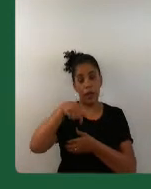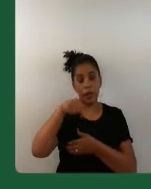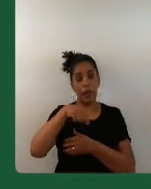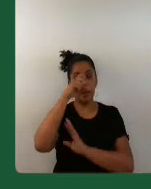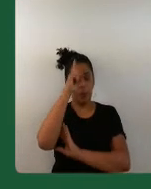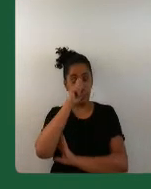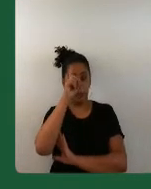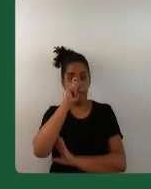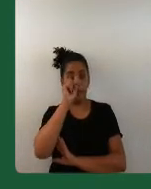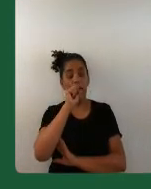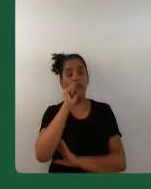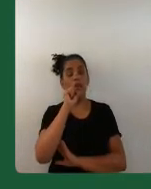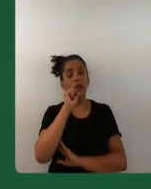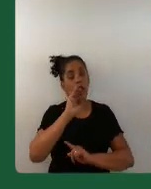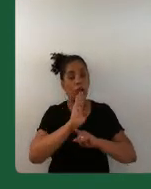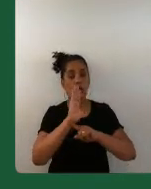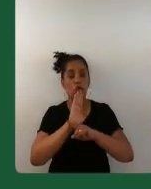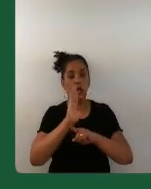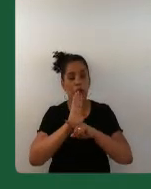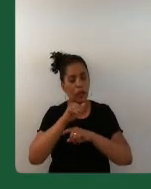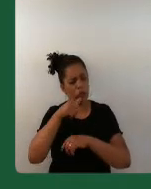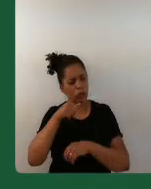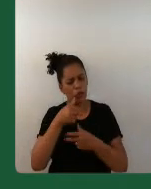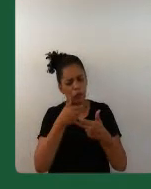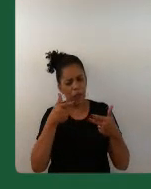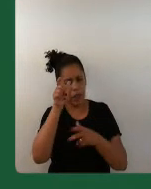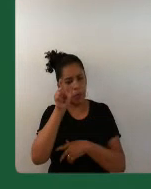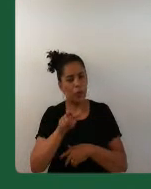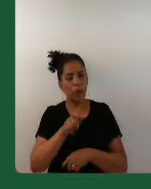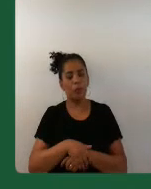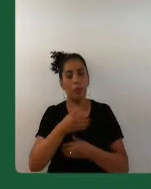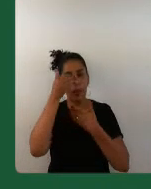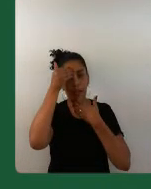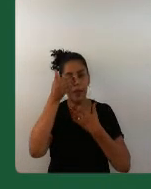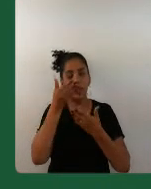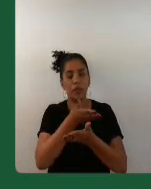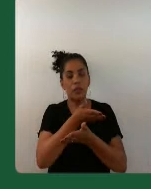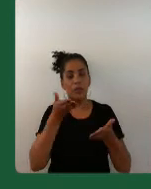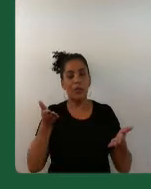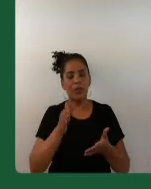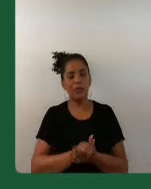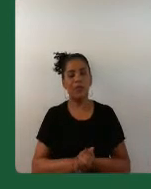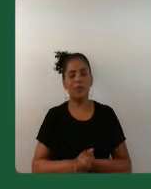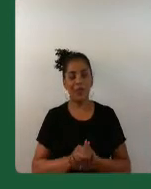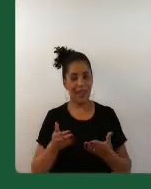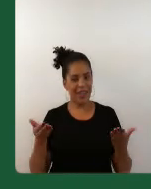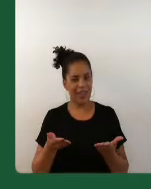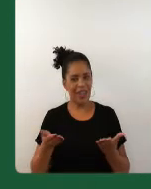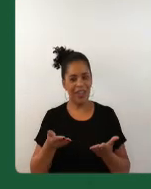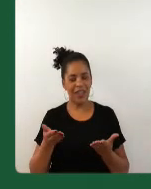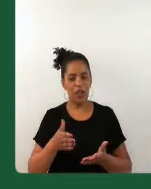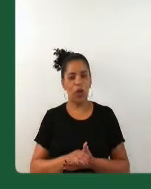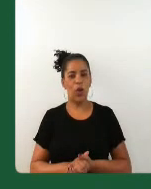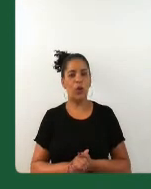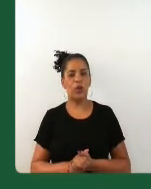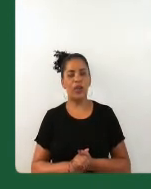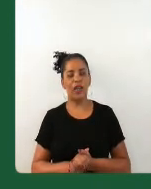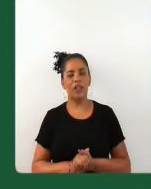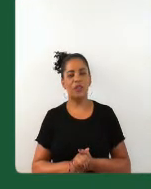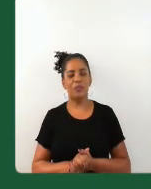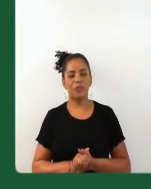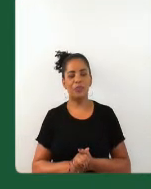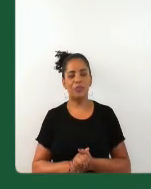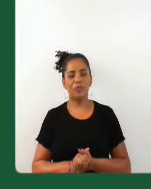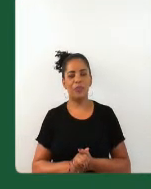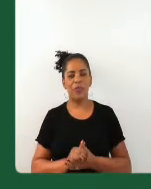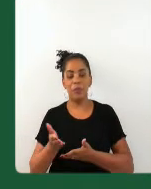tem constituído aí quase 18%. Eu agradeço muito e passo a palavra para a nossa assistente social,